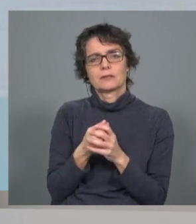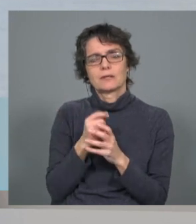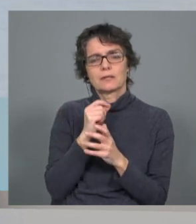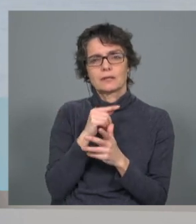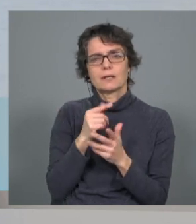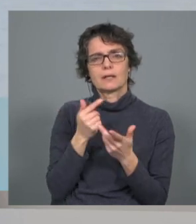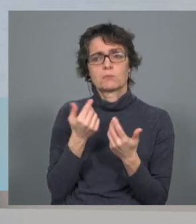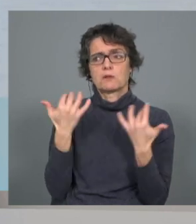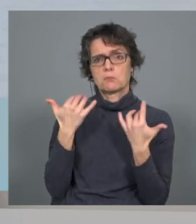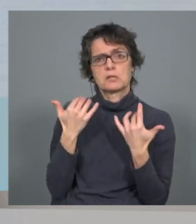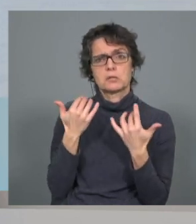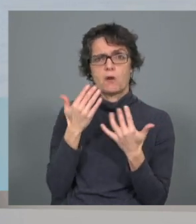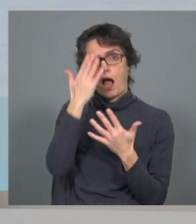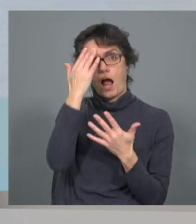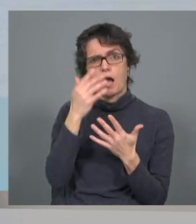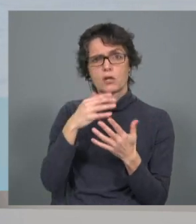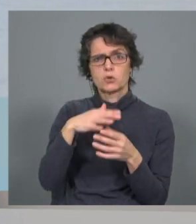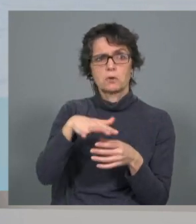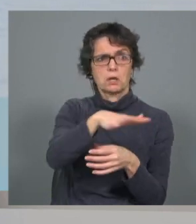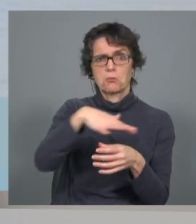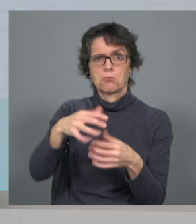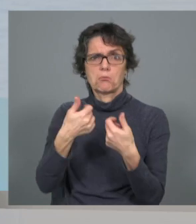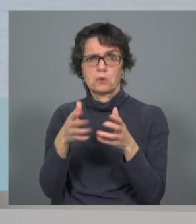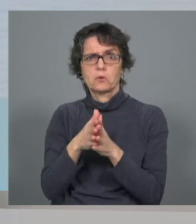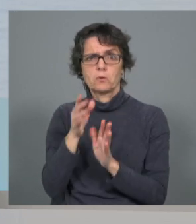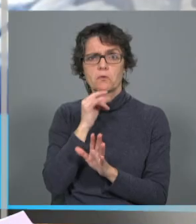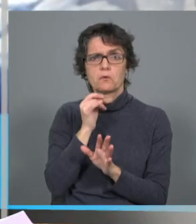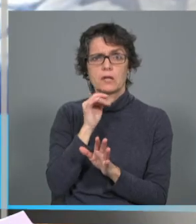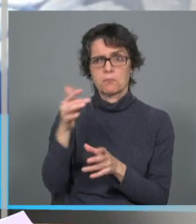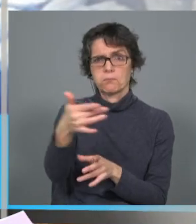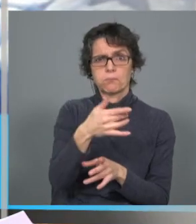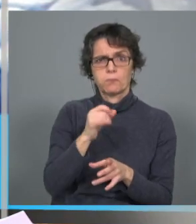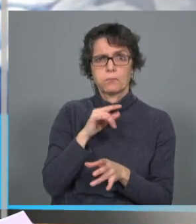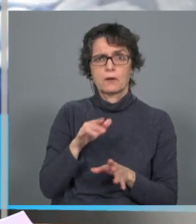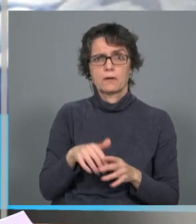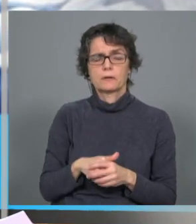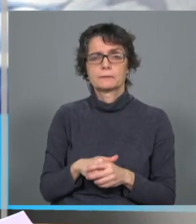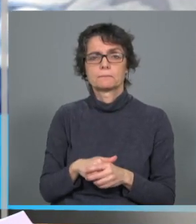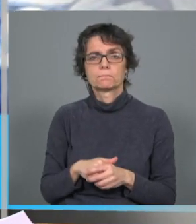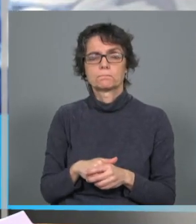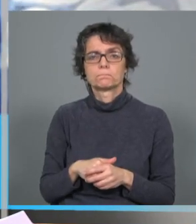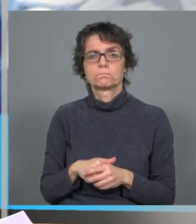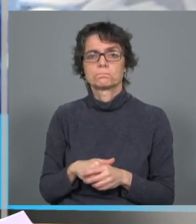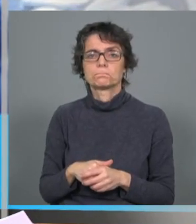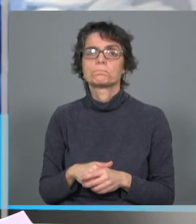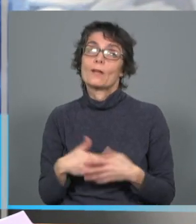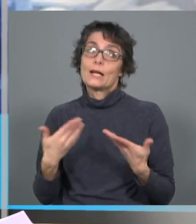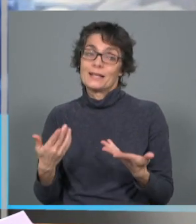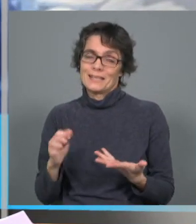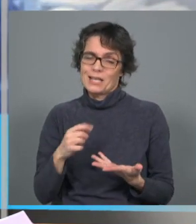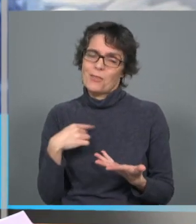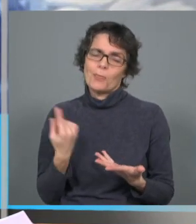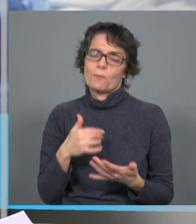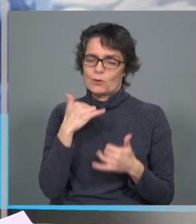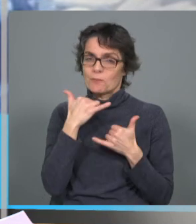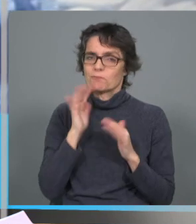pelas informações que temos, em todas as dioceses de Portugal? Nós ficamos muito contentes, para dizer de uma maneira